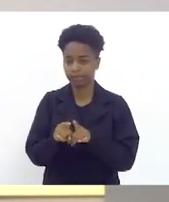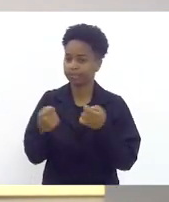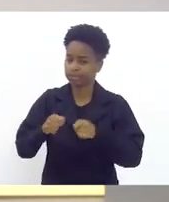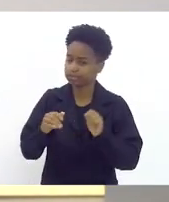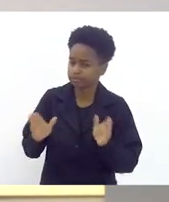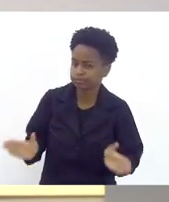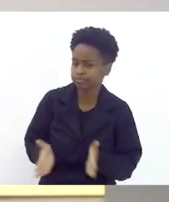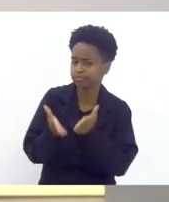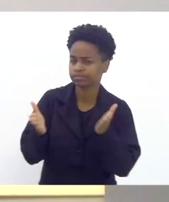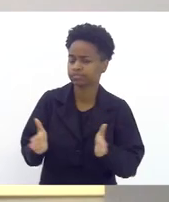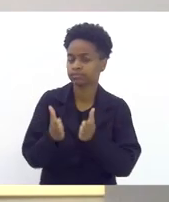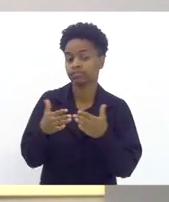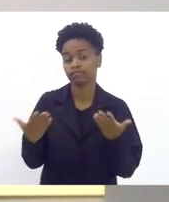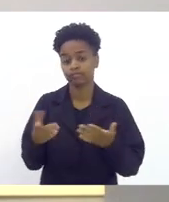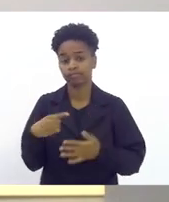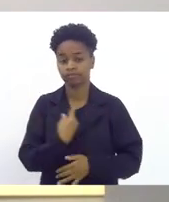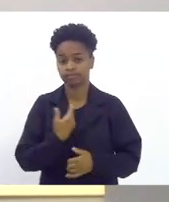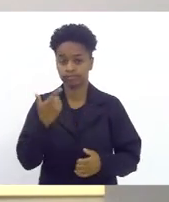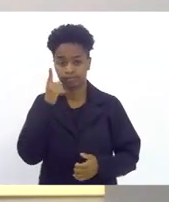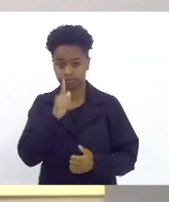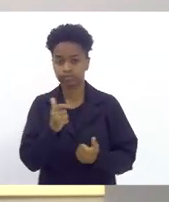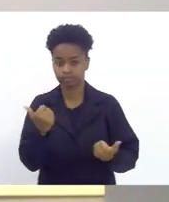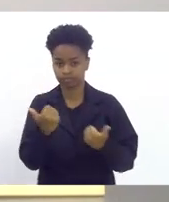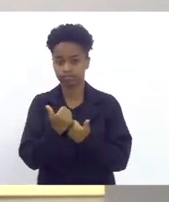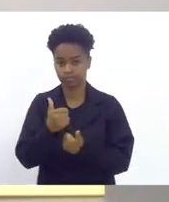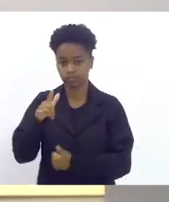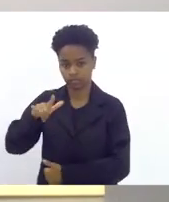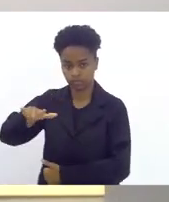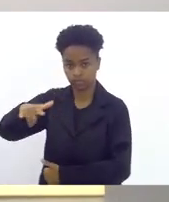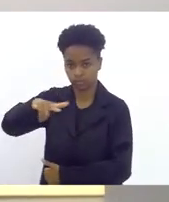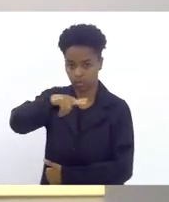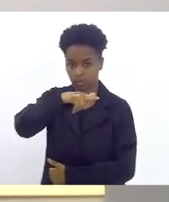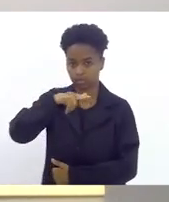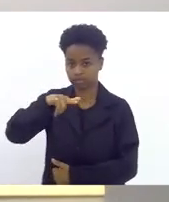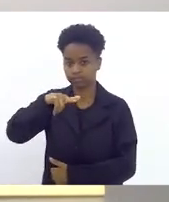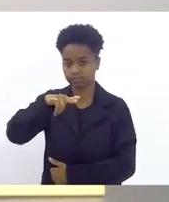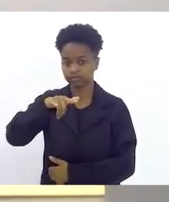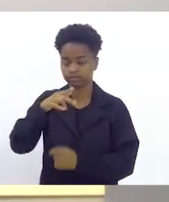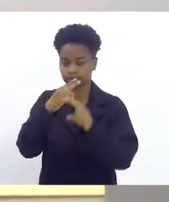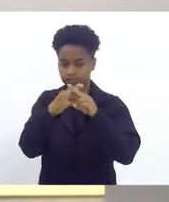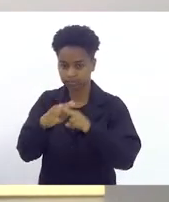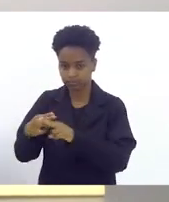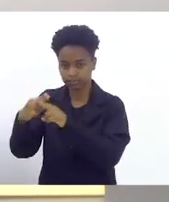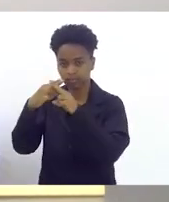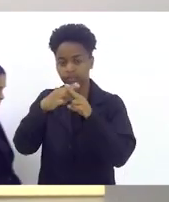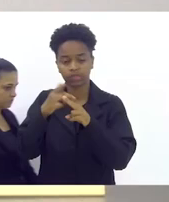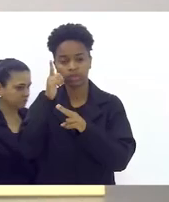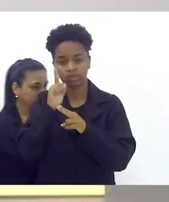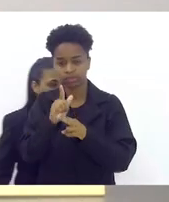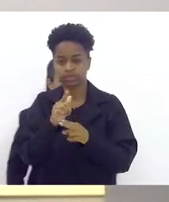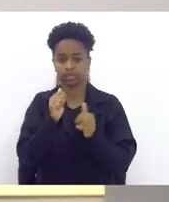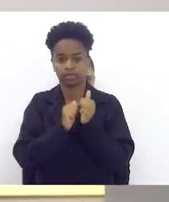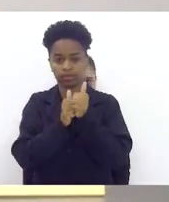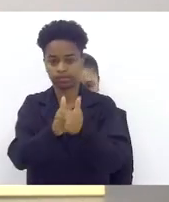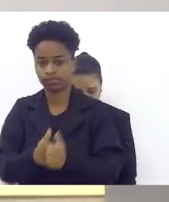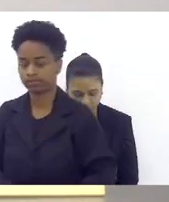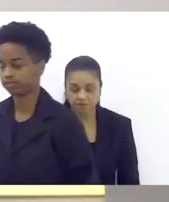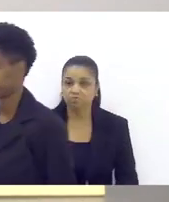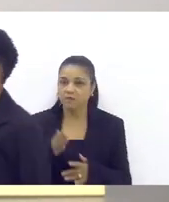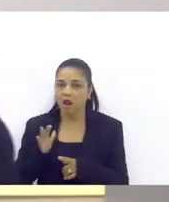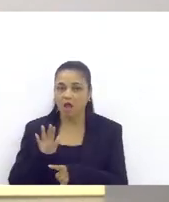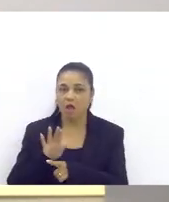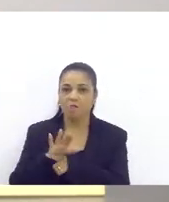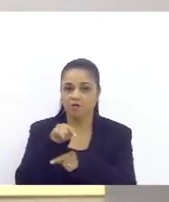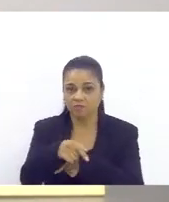então a gente conseguiu apoio do uso de drones uso de imagens de satélite de alta resolução Para apoiar monitoramento Então são